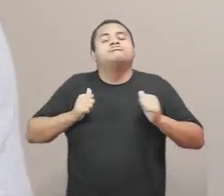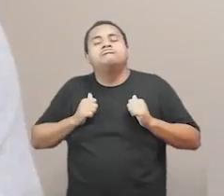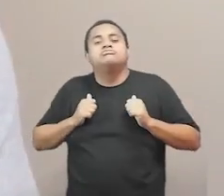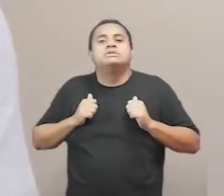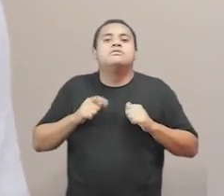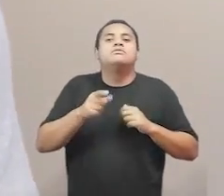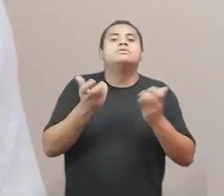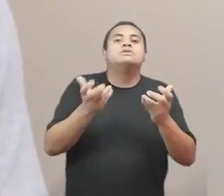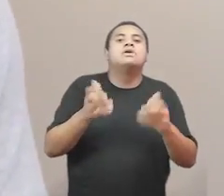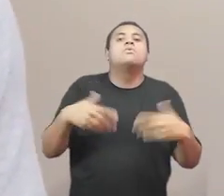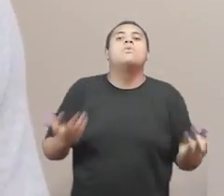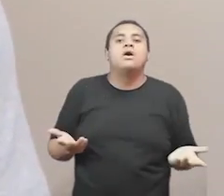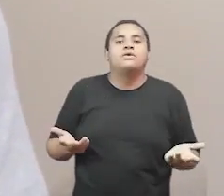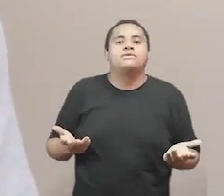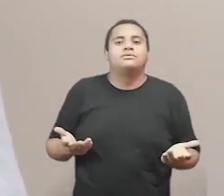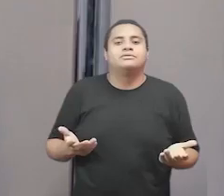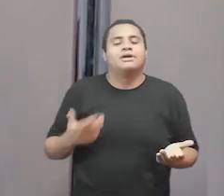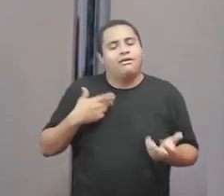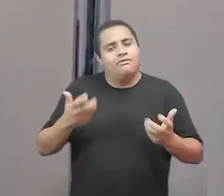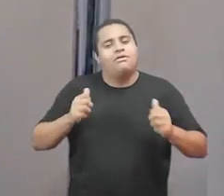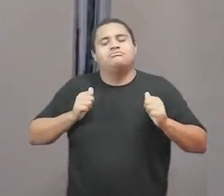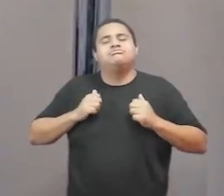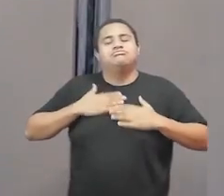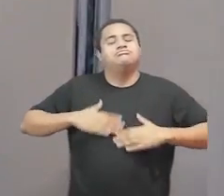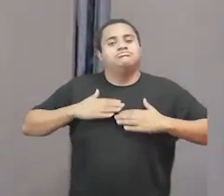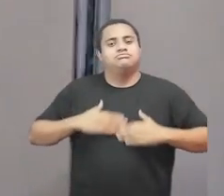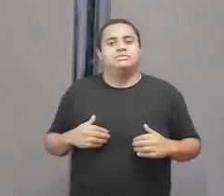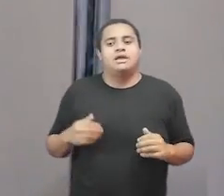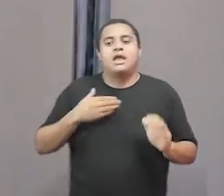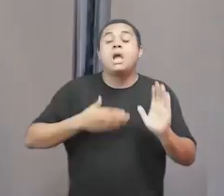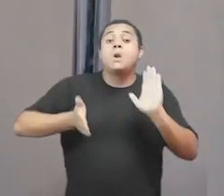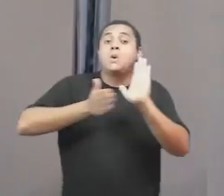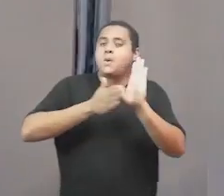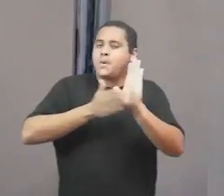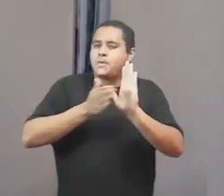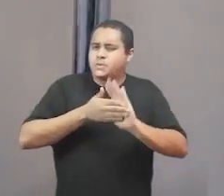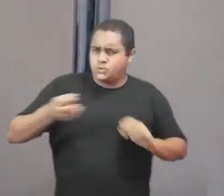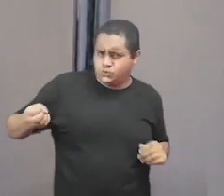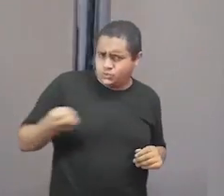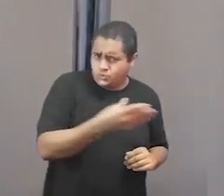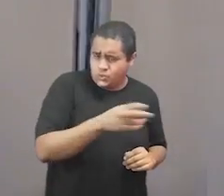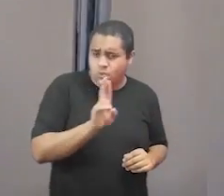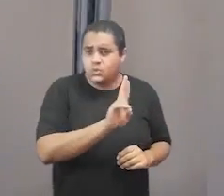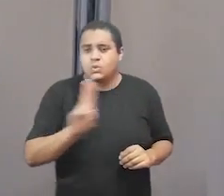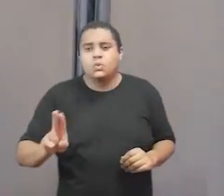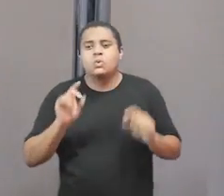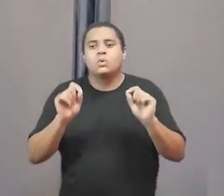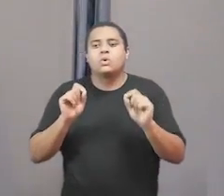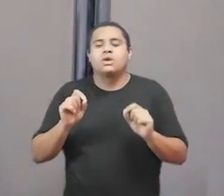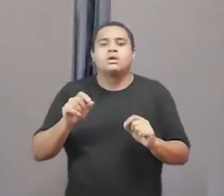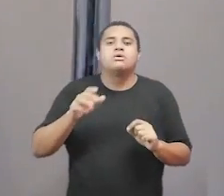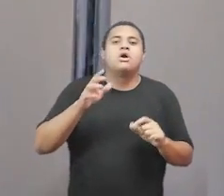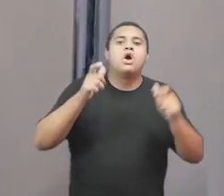ficar em qual? Poxa, conforto é lógico, sou trouxa. Eu proponho uma nova nomenclatura para a zona de conforto, proponho chamar